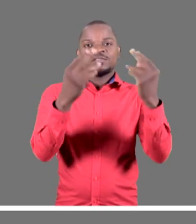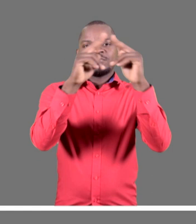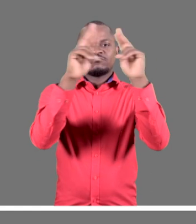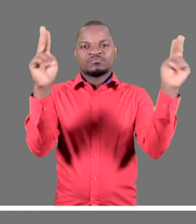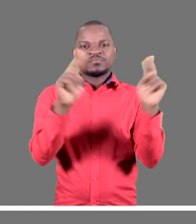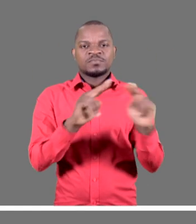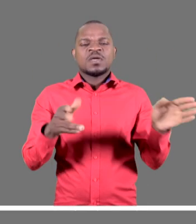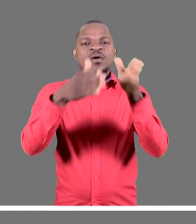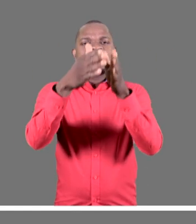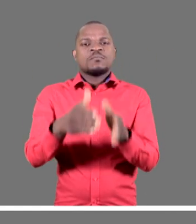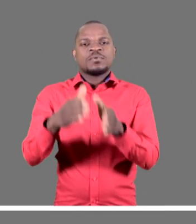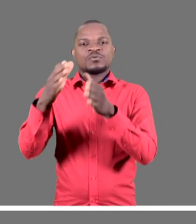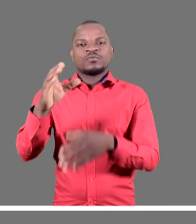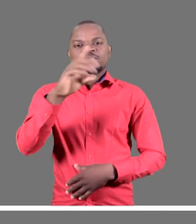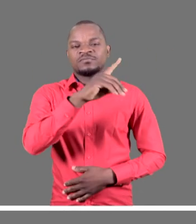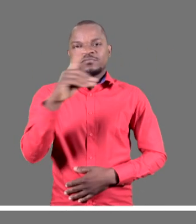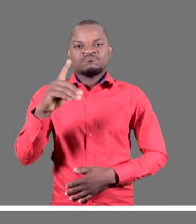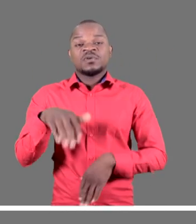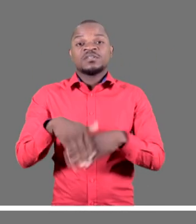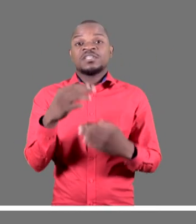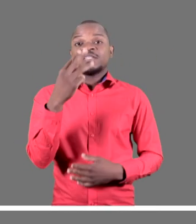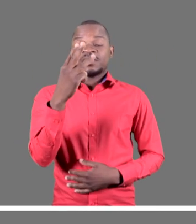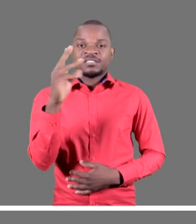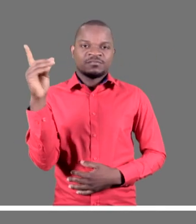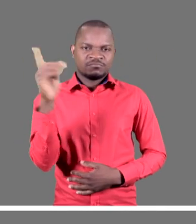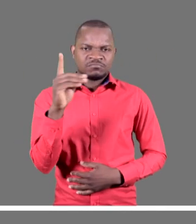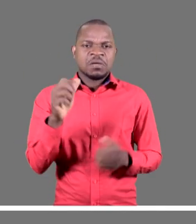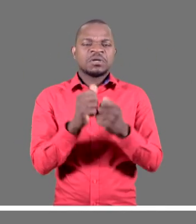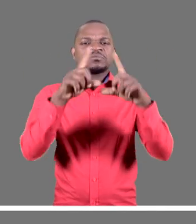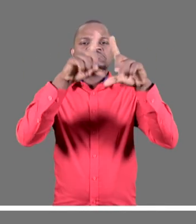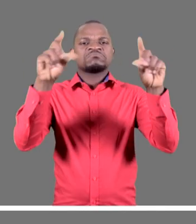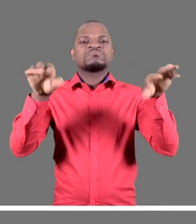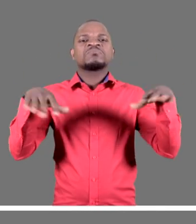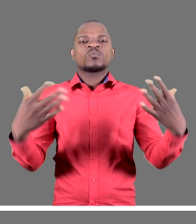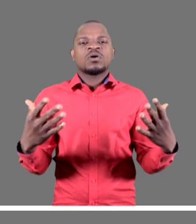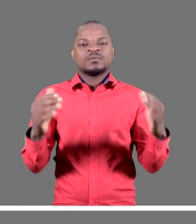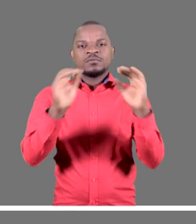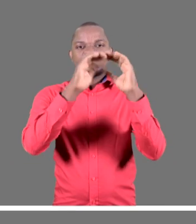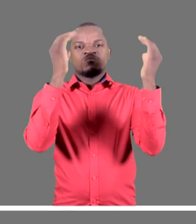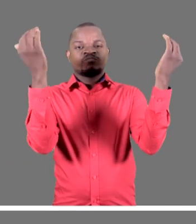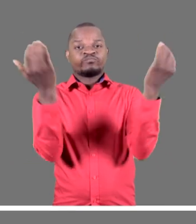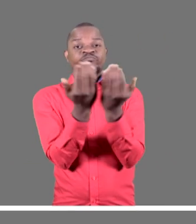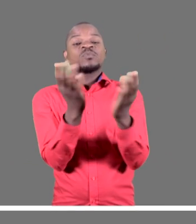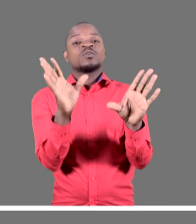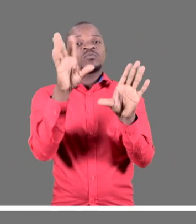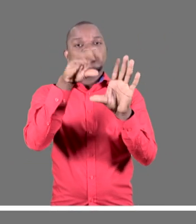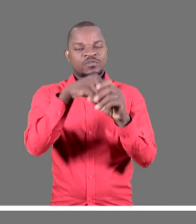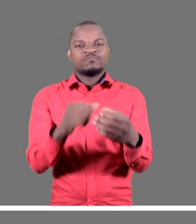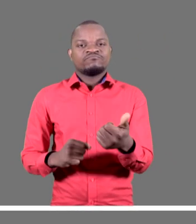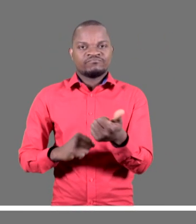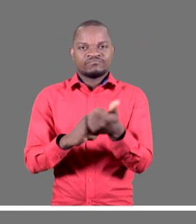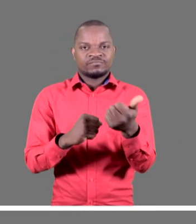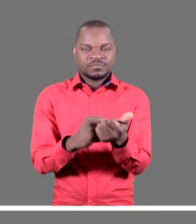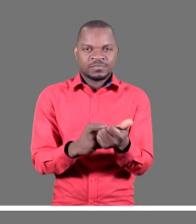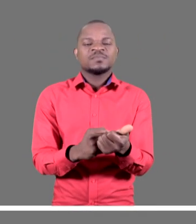da Pessoa com Deficiência, este ano celebrado sob o lema por um mundo inclusivo e sustentável após a Covid